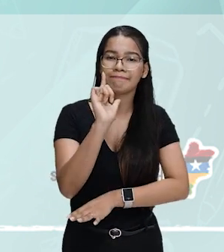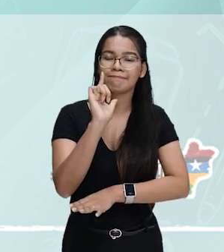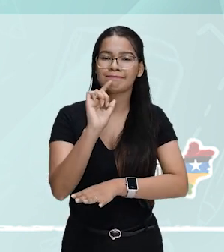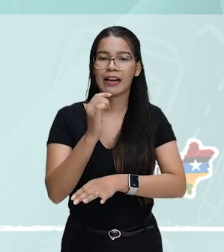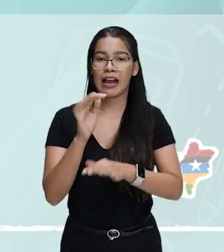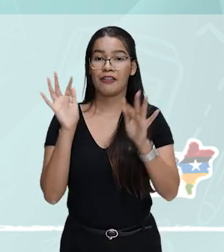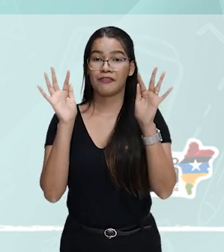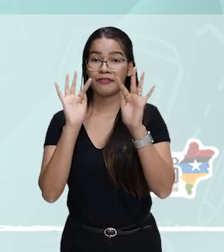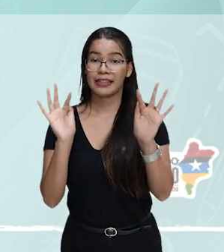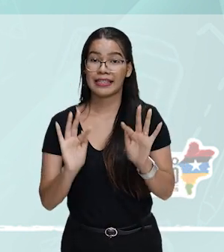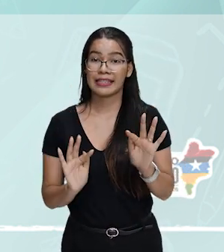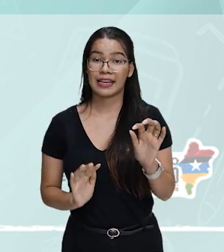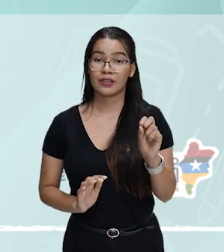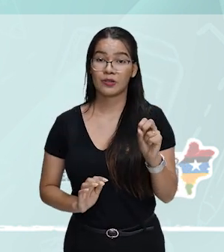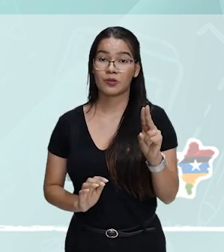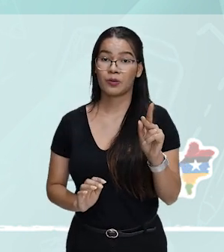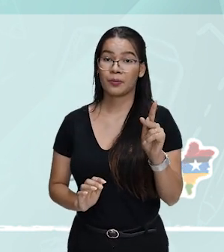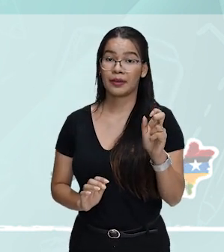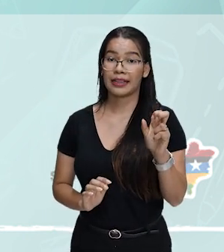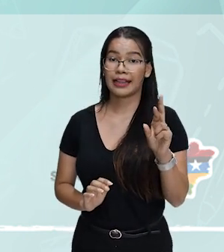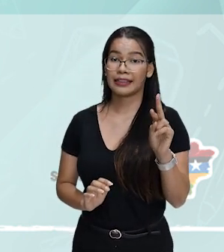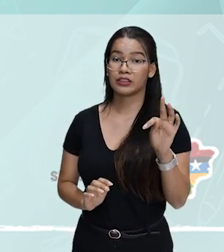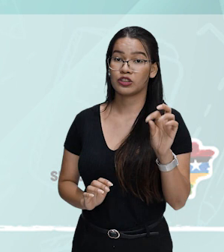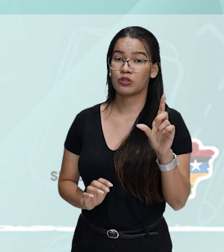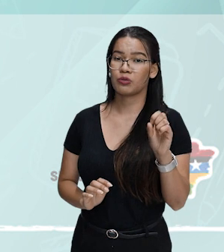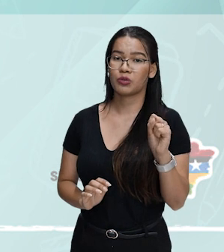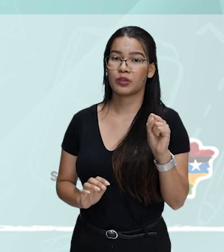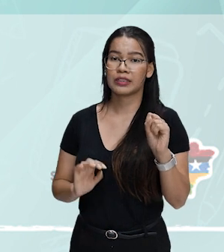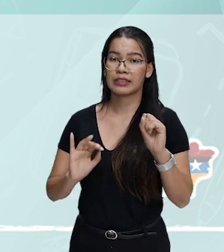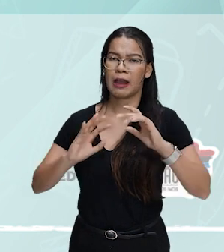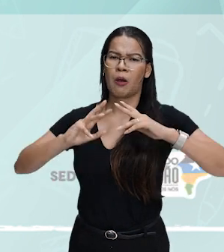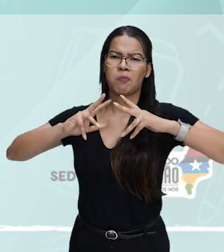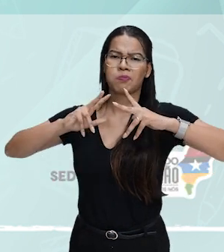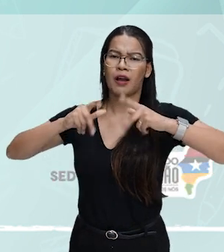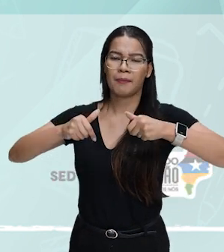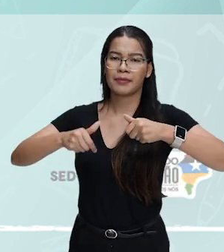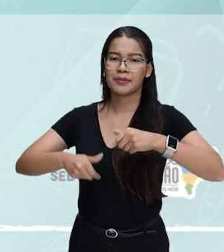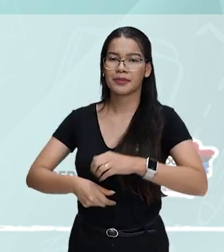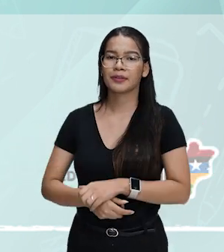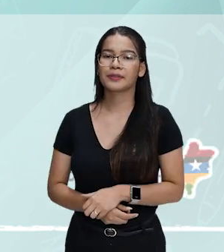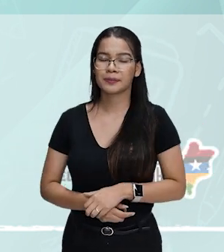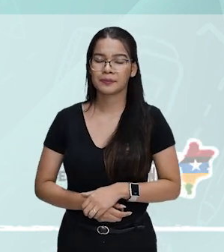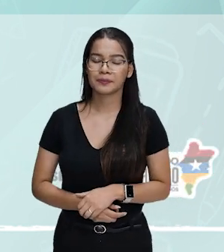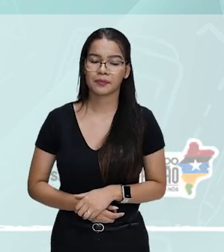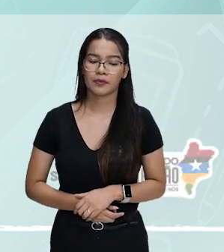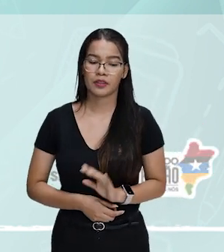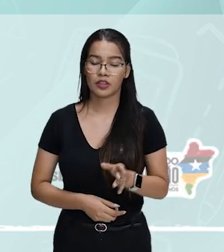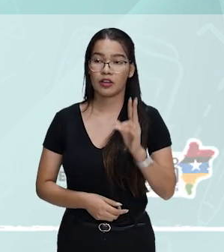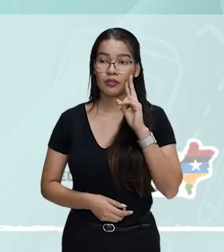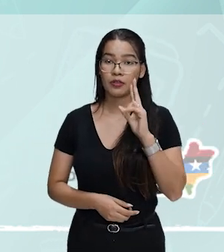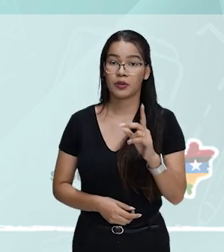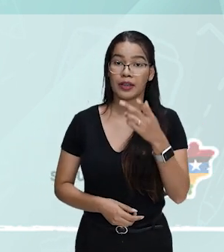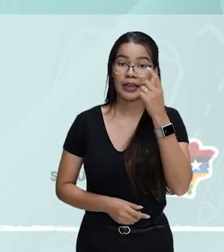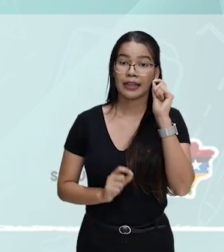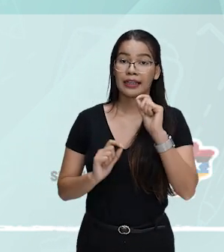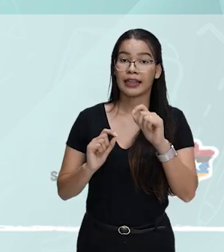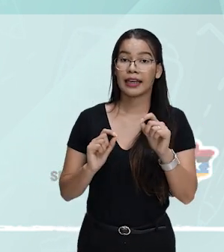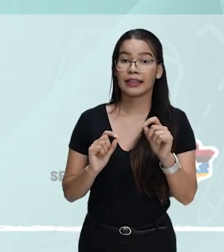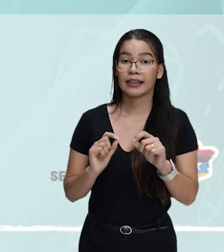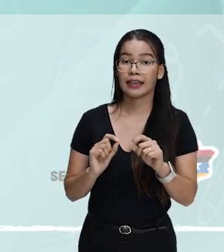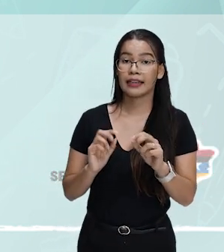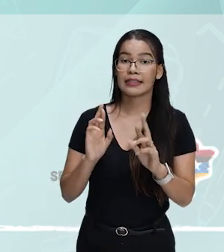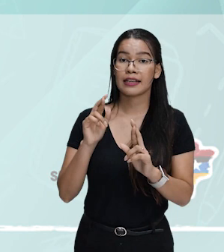no superlativo. Agora nós vamos para a questão. Você já viu aí a quem a oração se